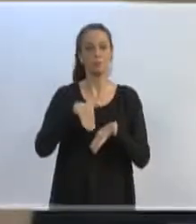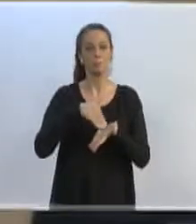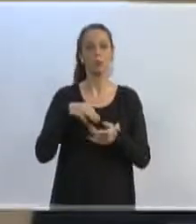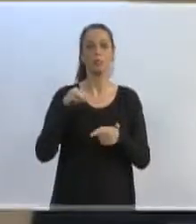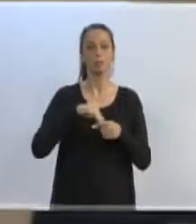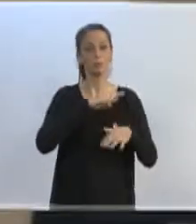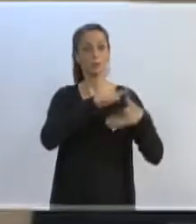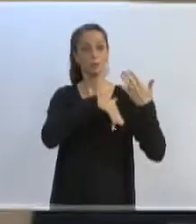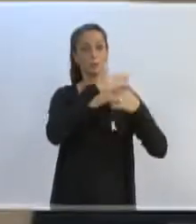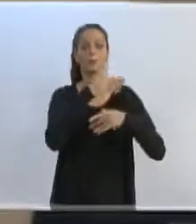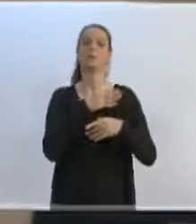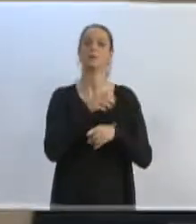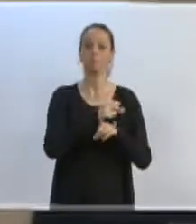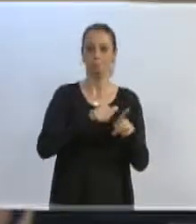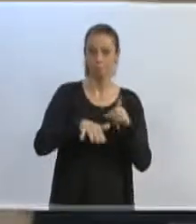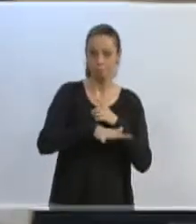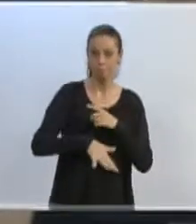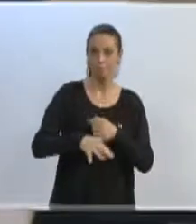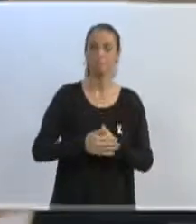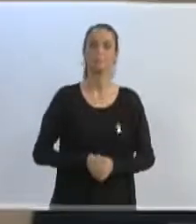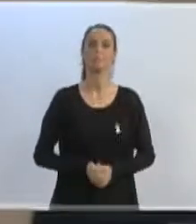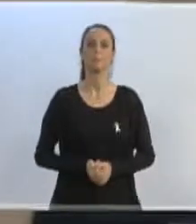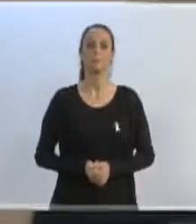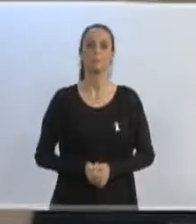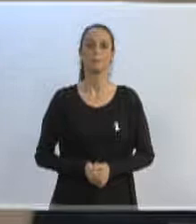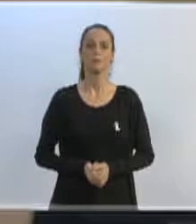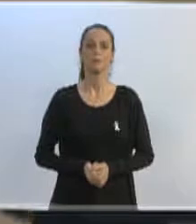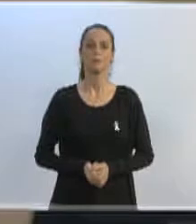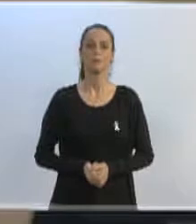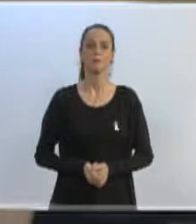Desenvolvimento Urbano, por gentileza.